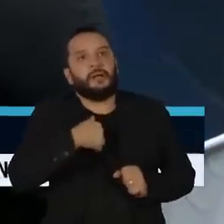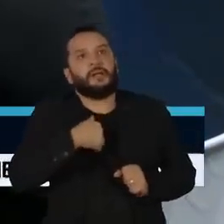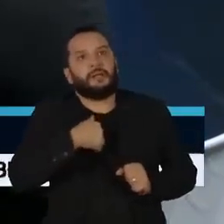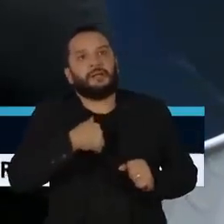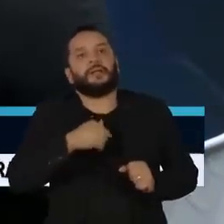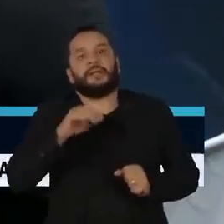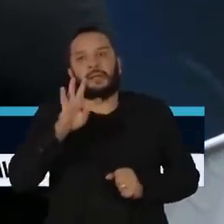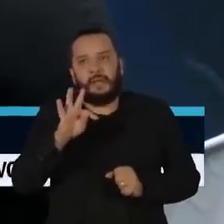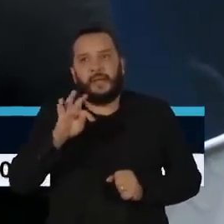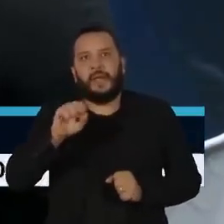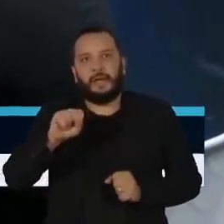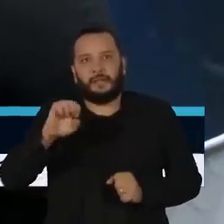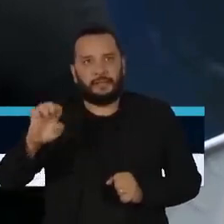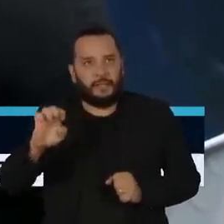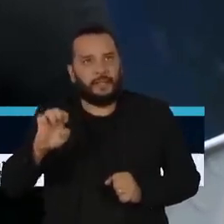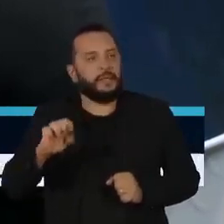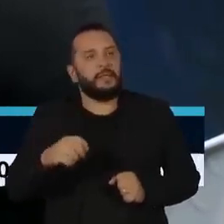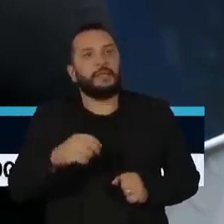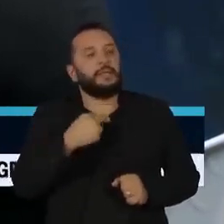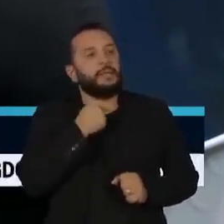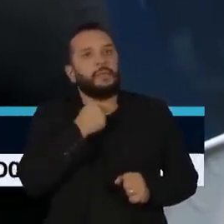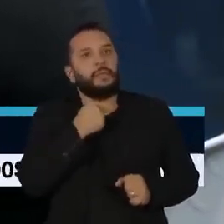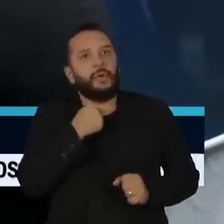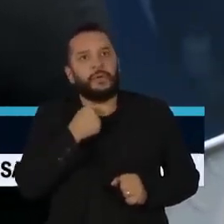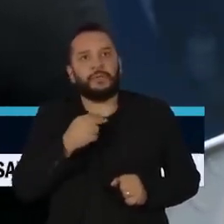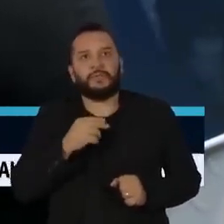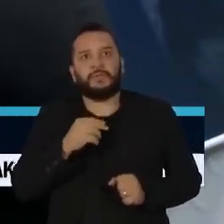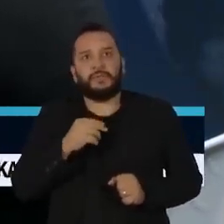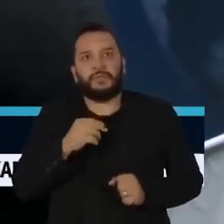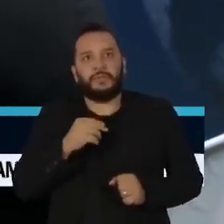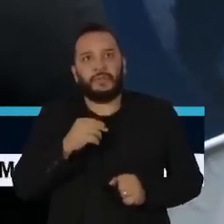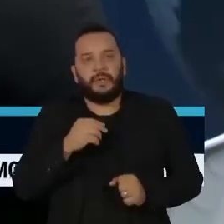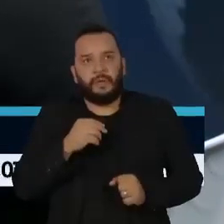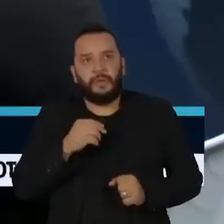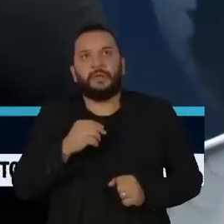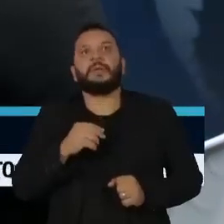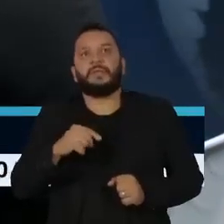ele não pode não pode recorrer ou até STF